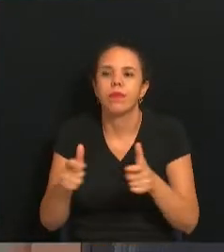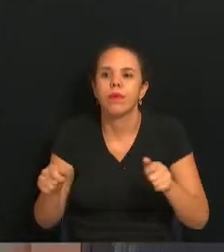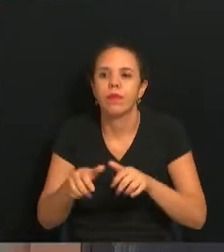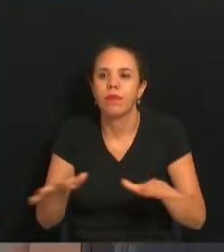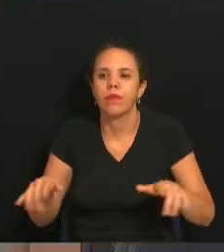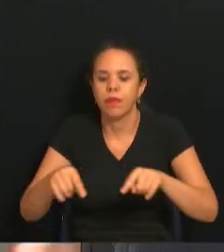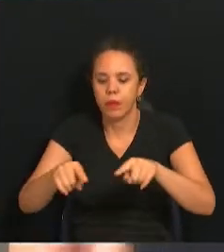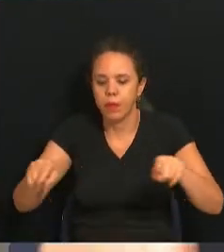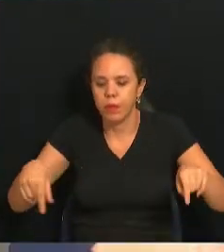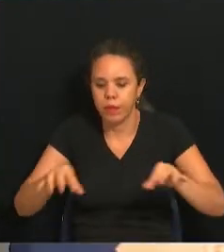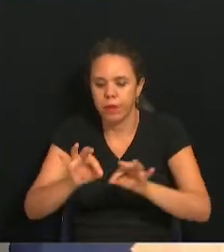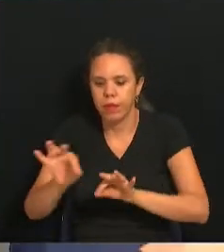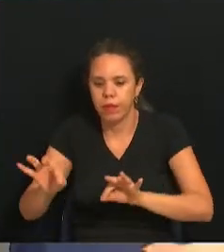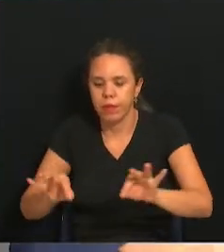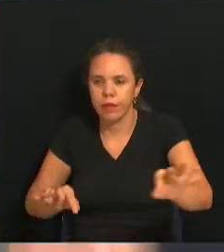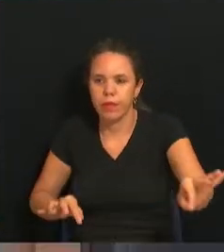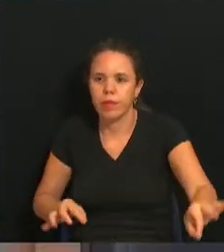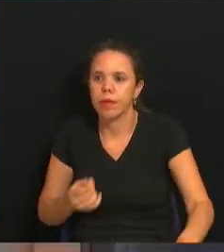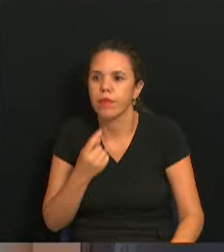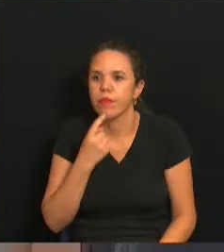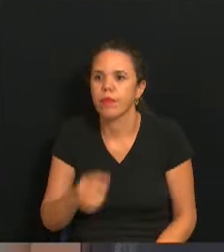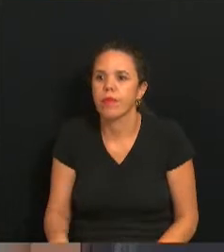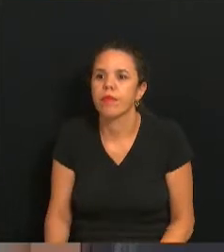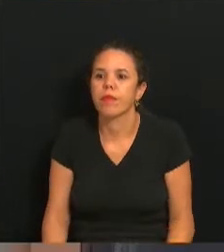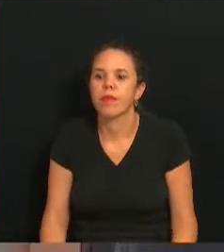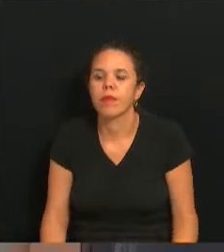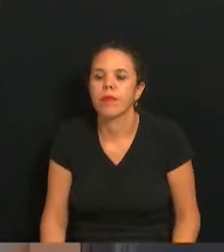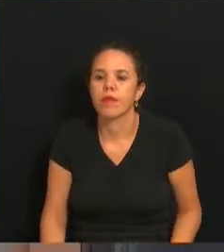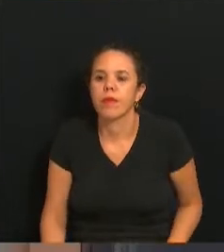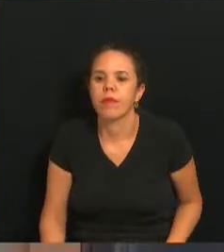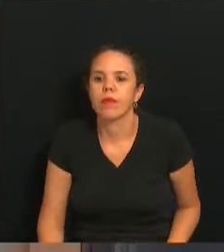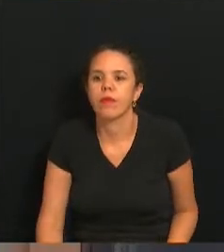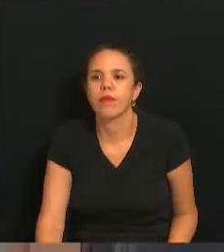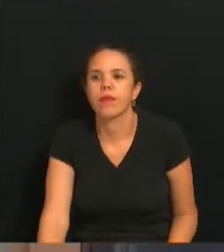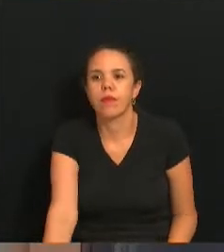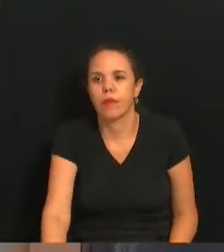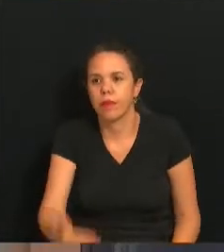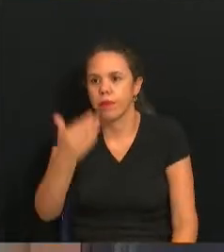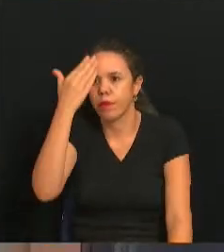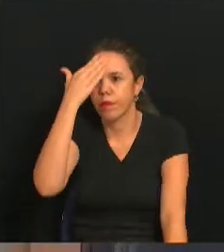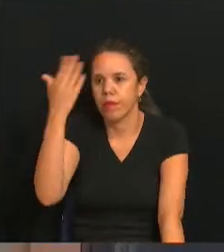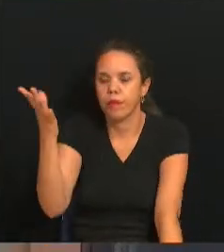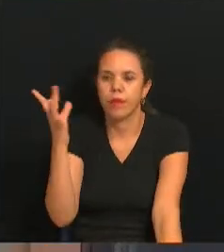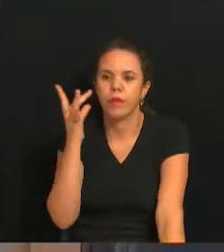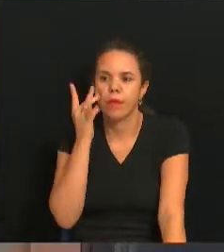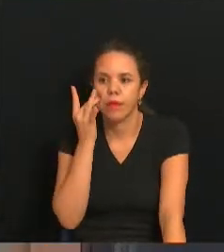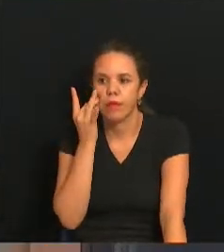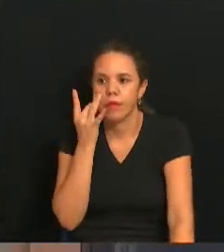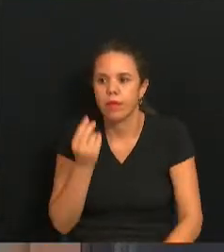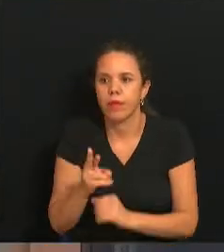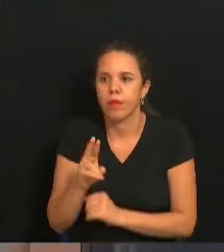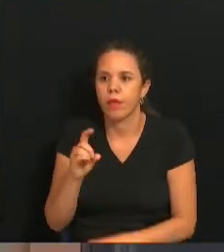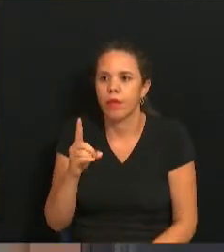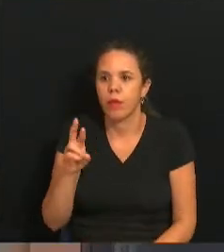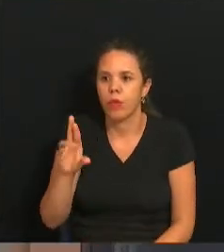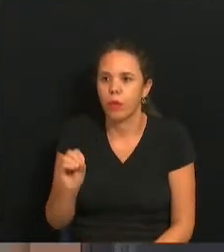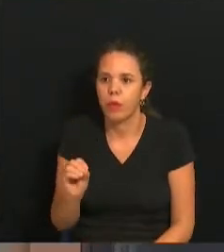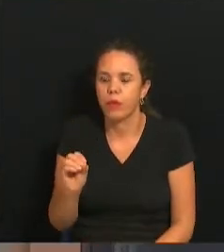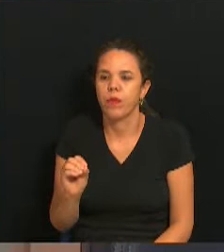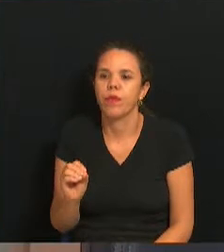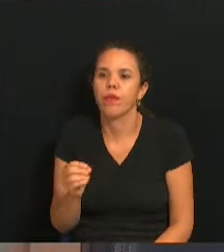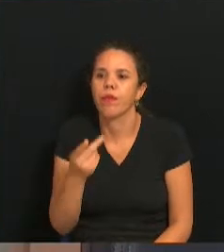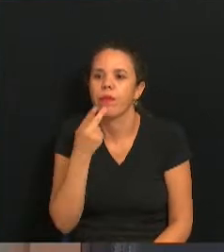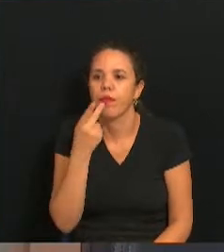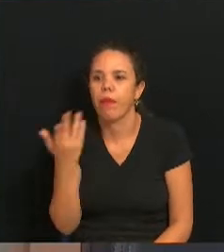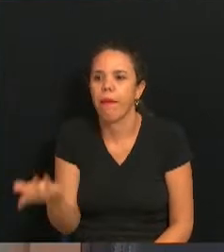Perímetro Urbano de Campinas. Então, eu quero agradecer a presença do doutor Eduardo Ribeiro, vou falar Eduardo